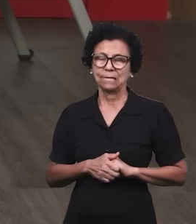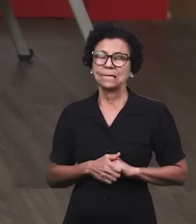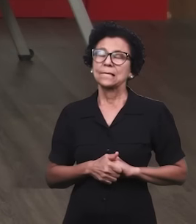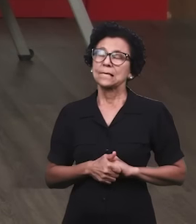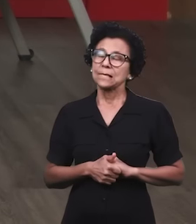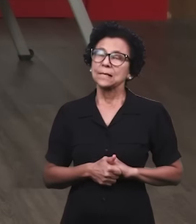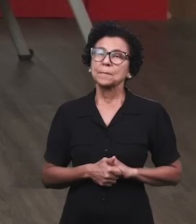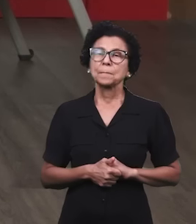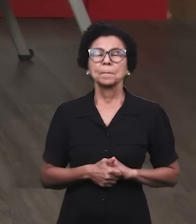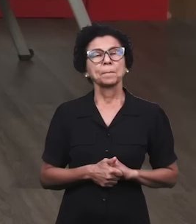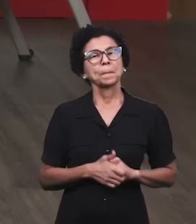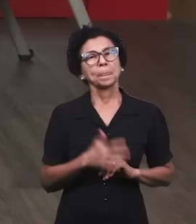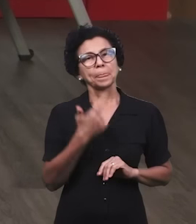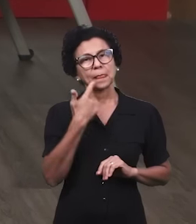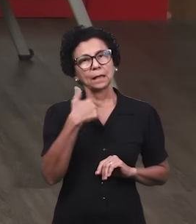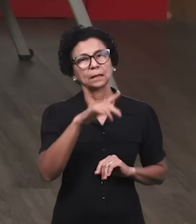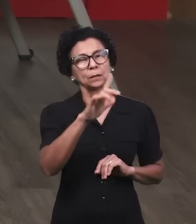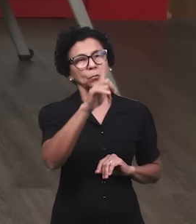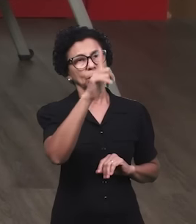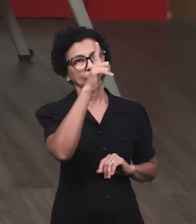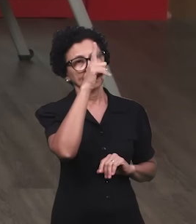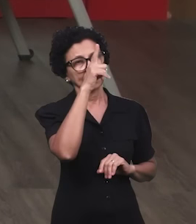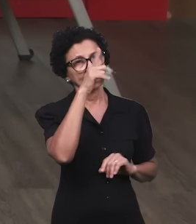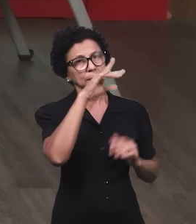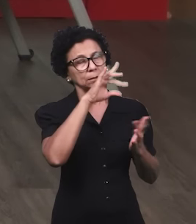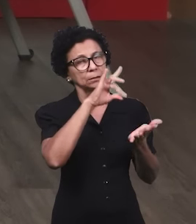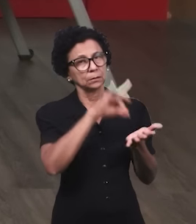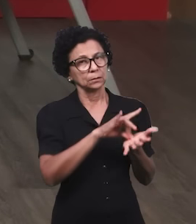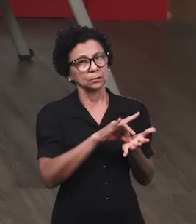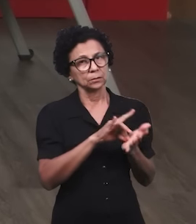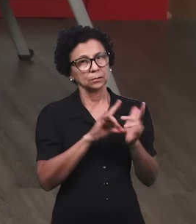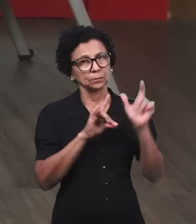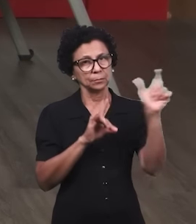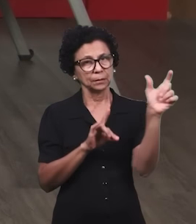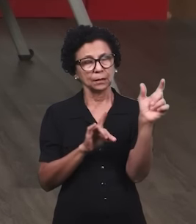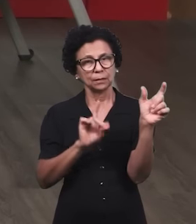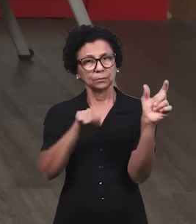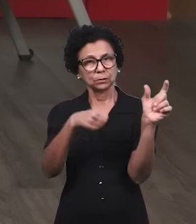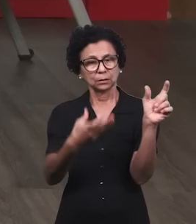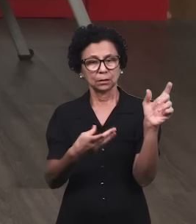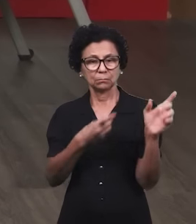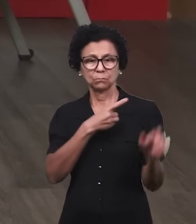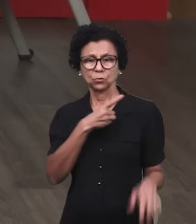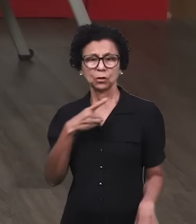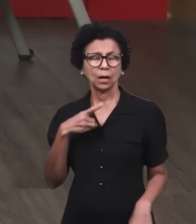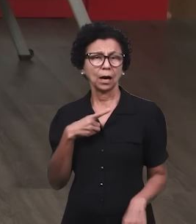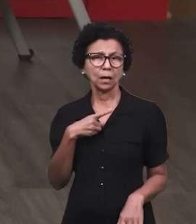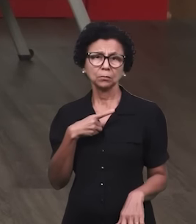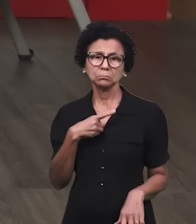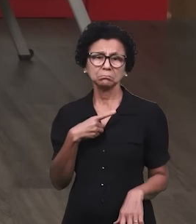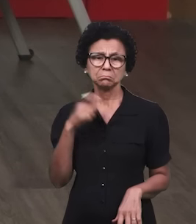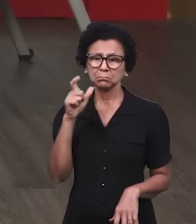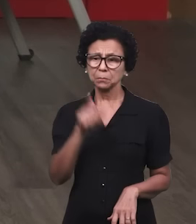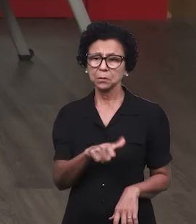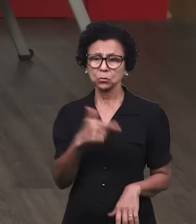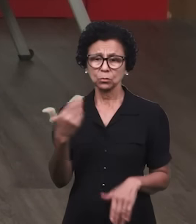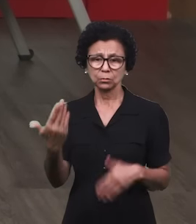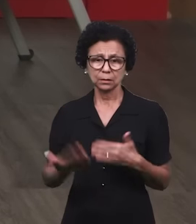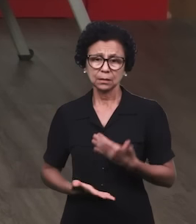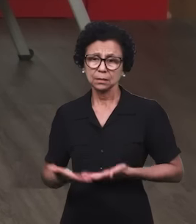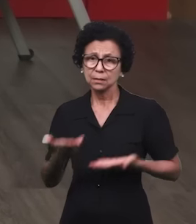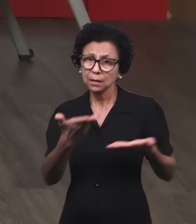palavra diakonoi é a palavra que dá origem ao diácono, que era um servidor que muitas vezes